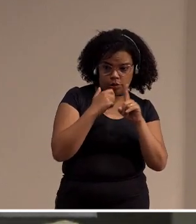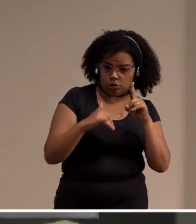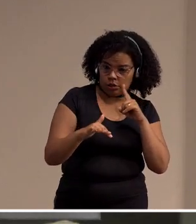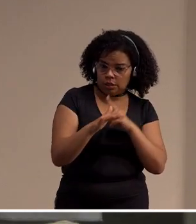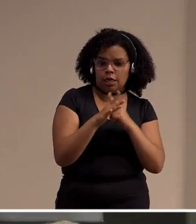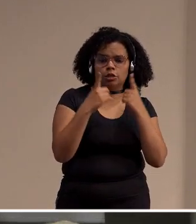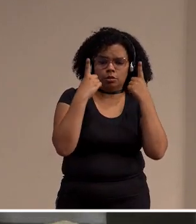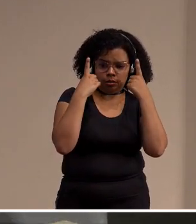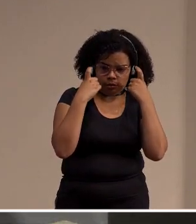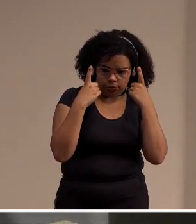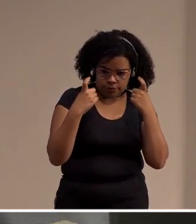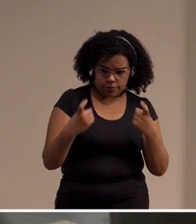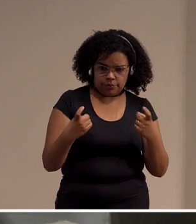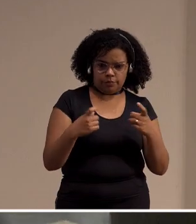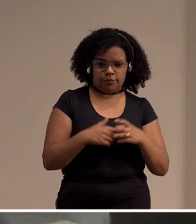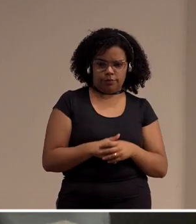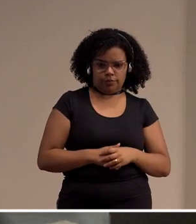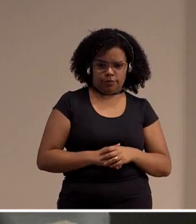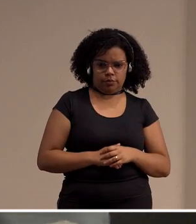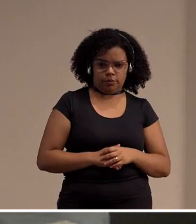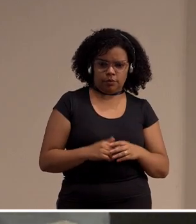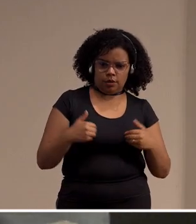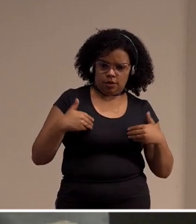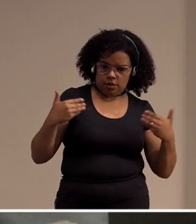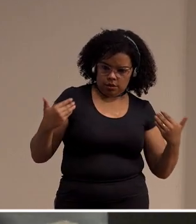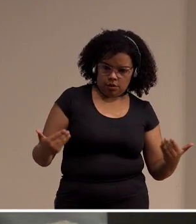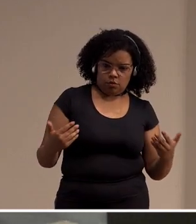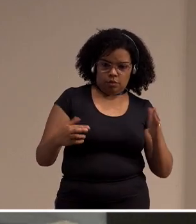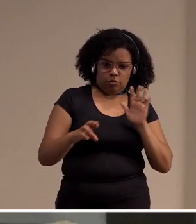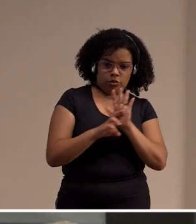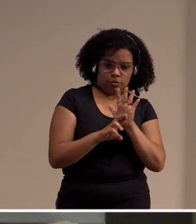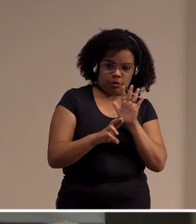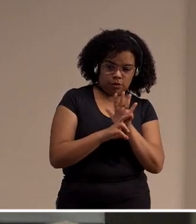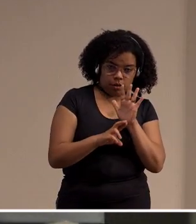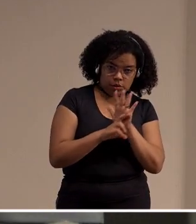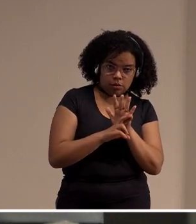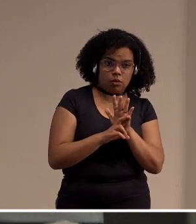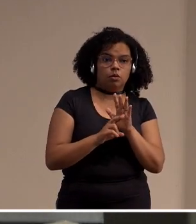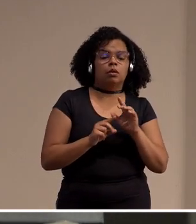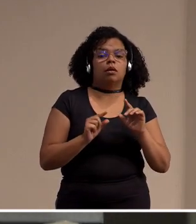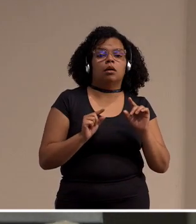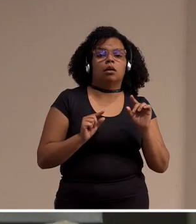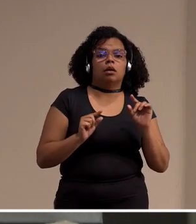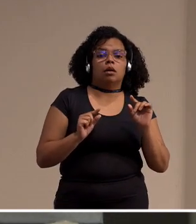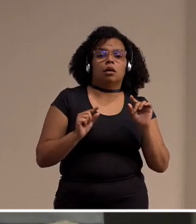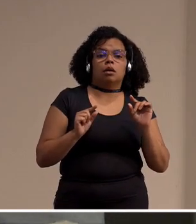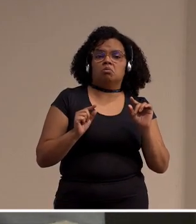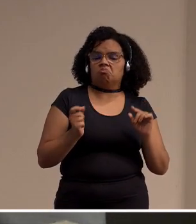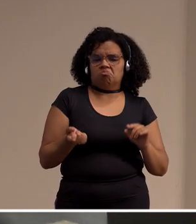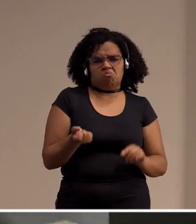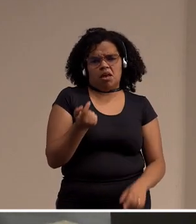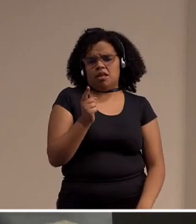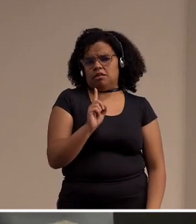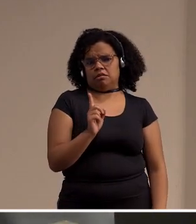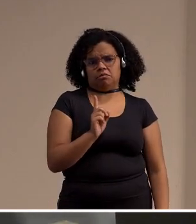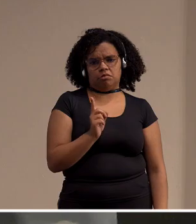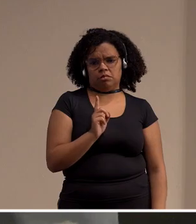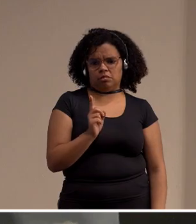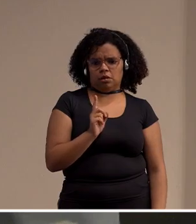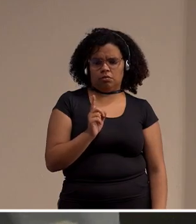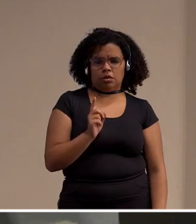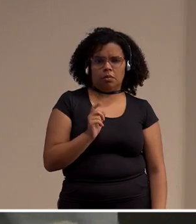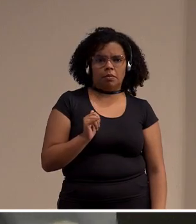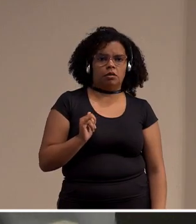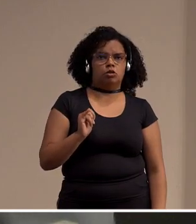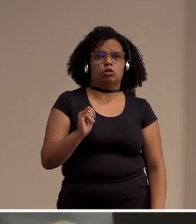extremamente violenta. E, no entanto, em termos de representação simbólica, isso assim não aparece muito, a não ser quando irrompe